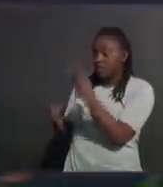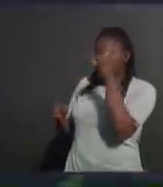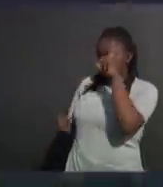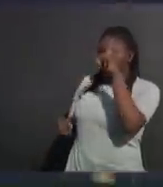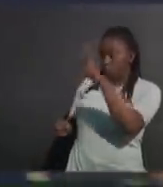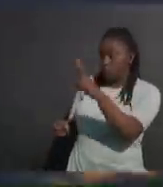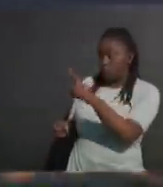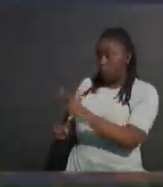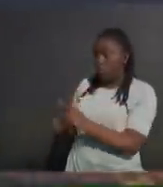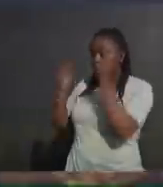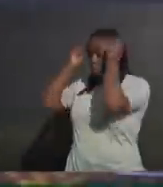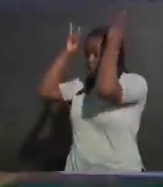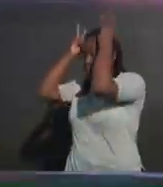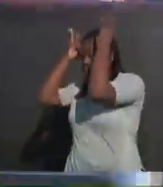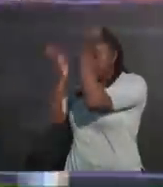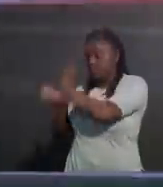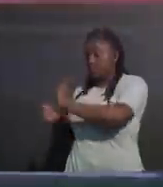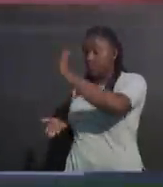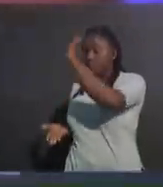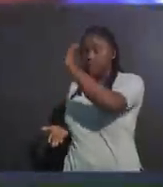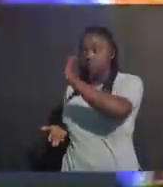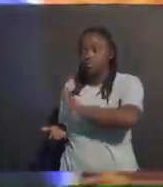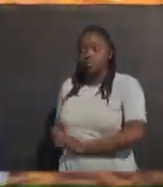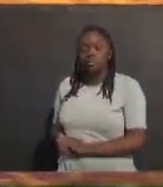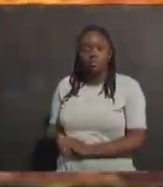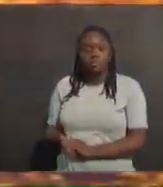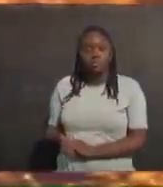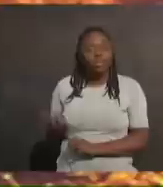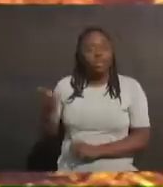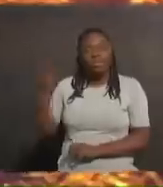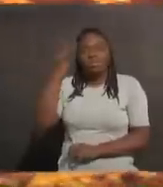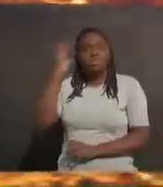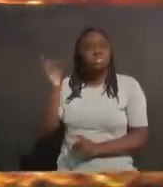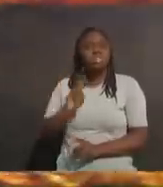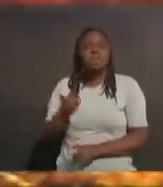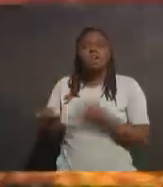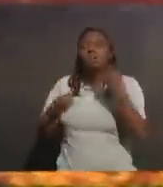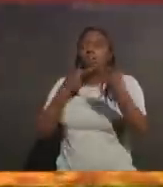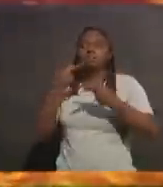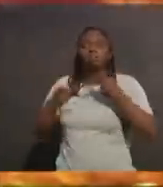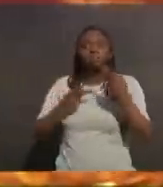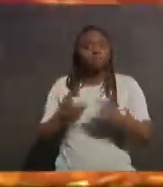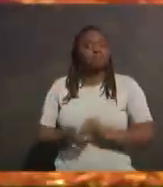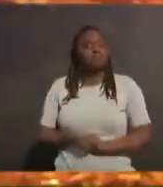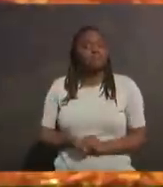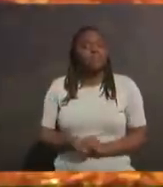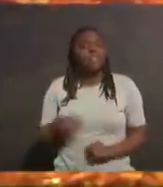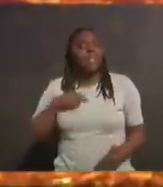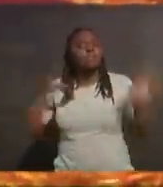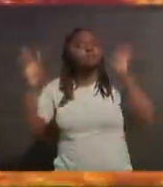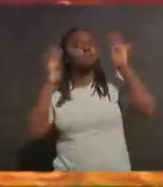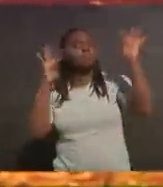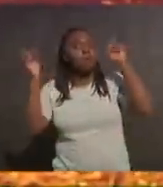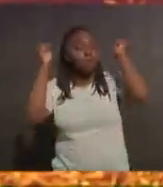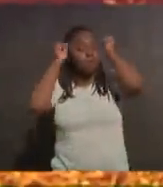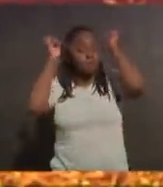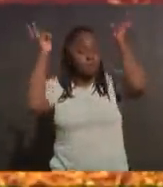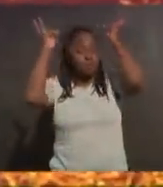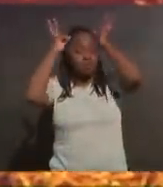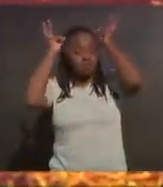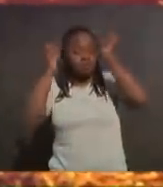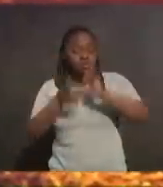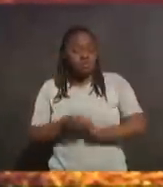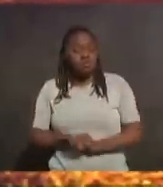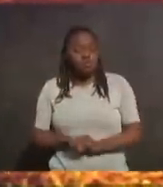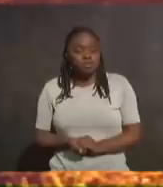Elias. A Bíblia diz, ele não sabia o que estava dizendo. Eu fico imaginando Moisés.